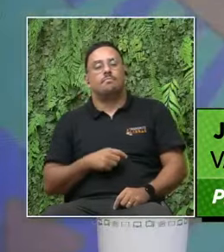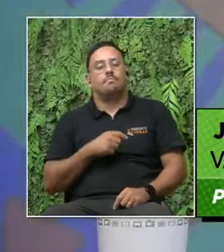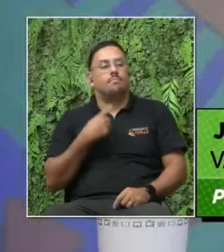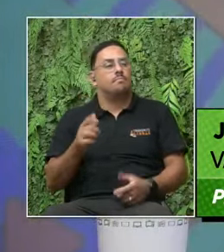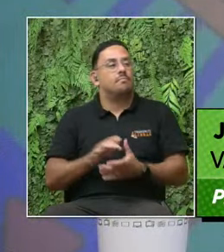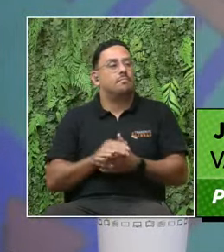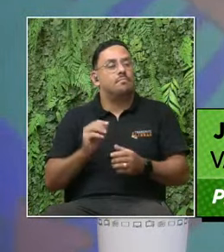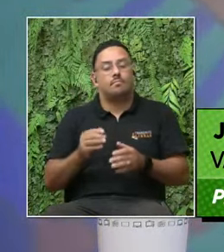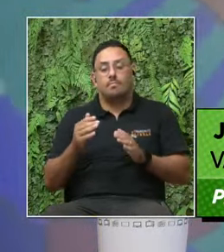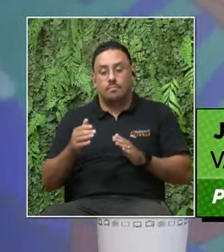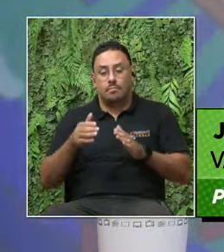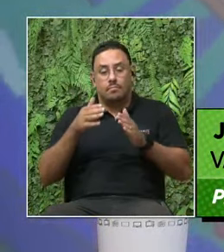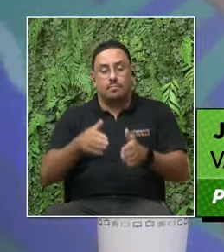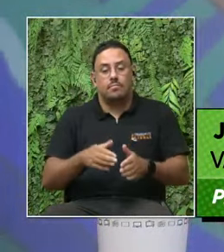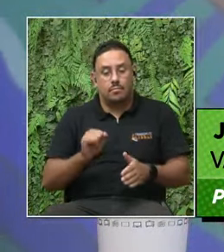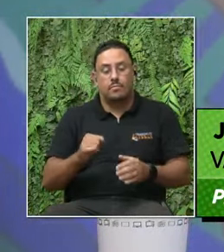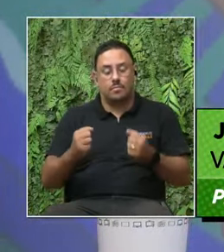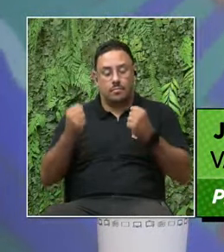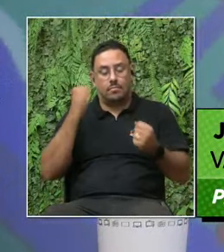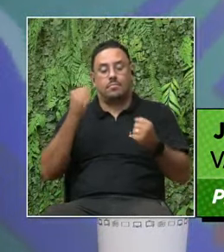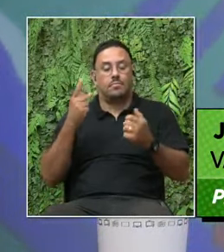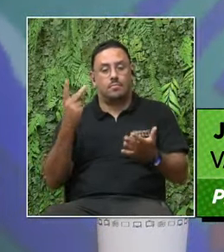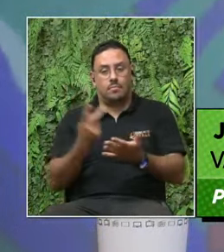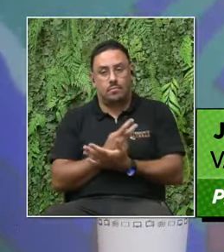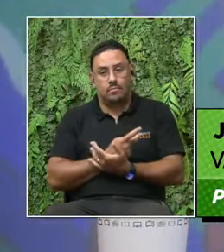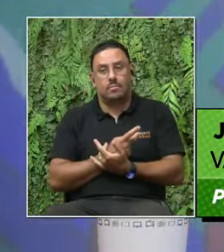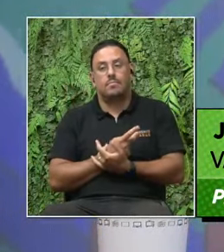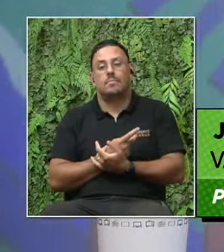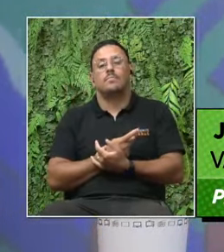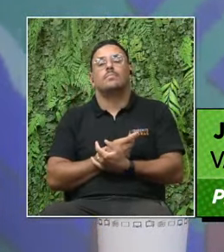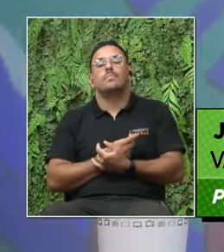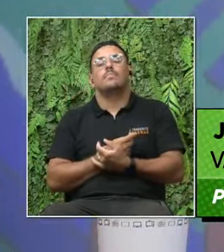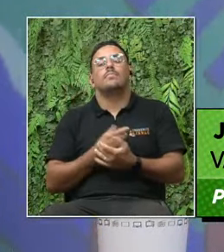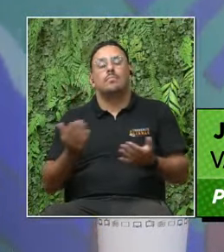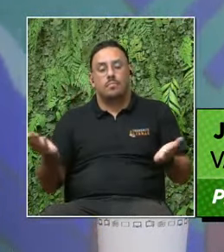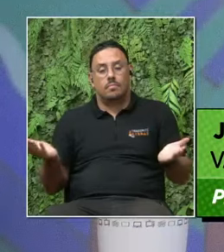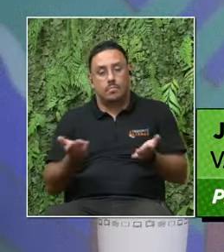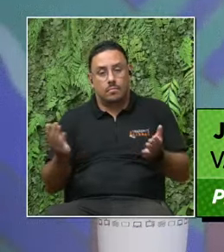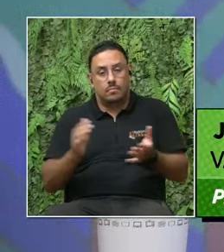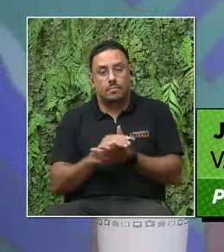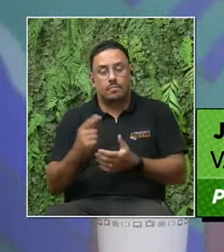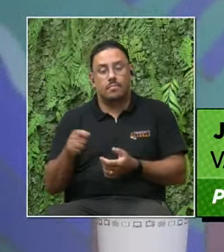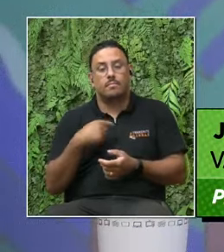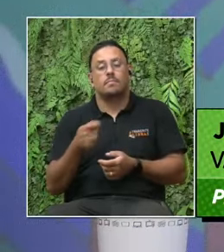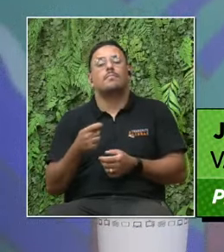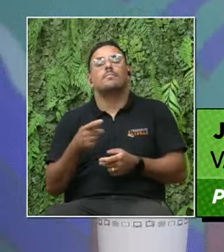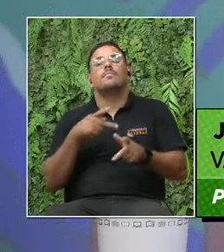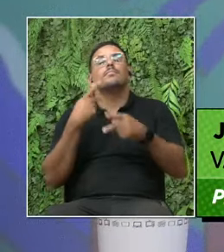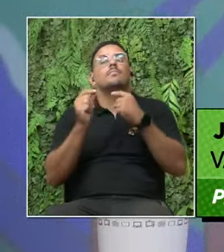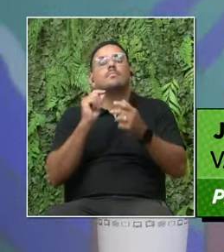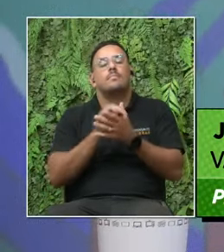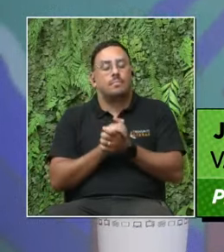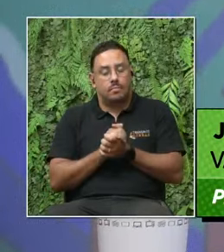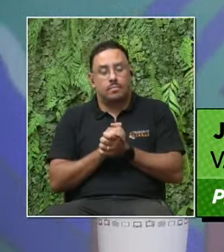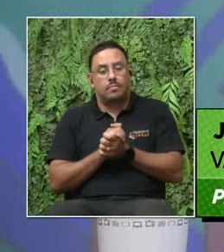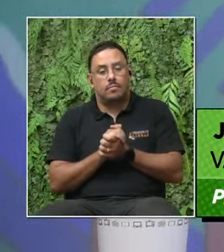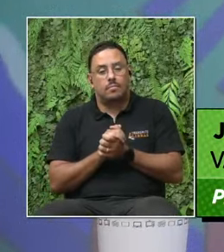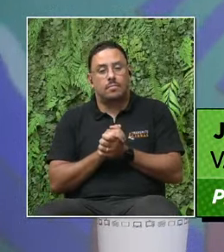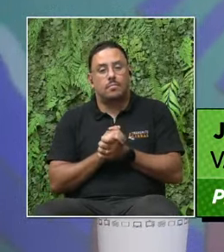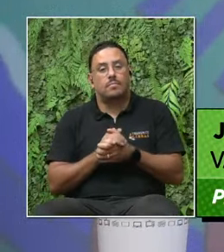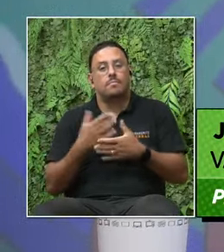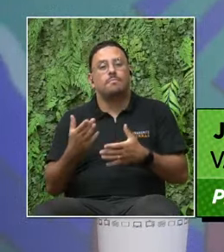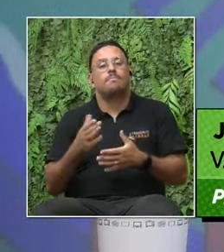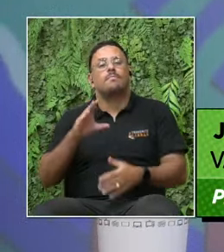credo para quem tiver na academia isso acontecer ô agora os meus os nossos comentaristas é o seguinte